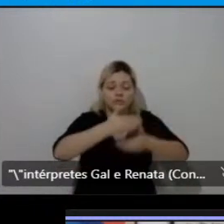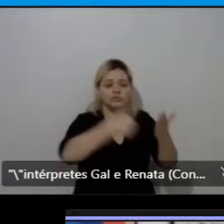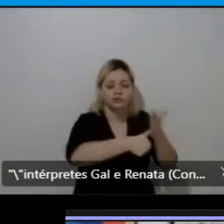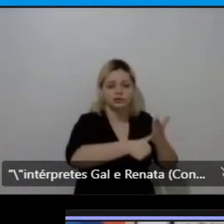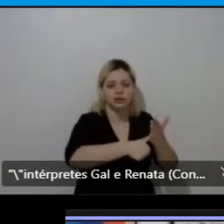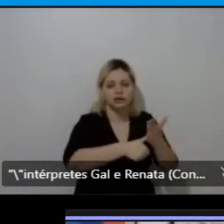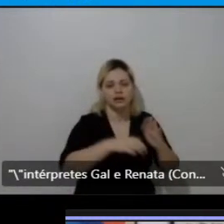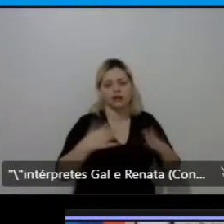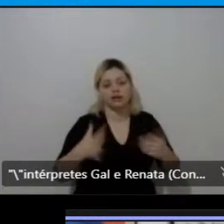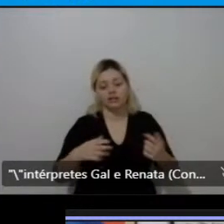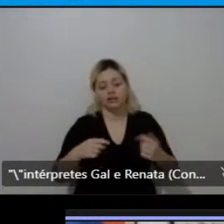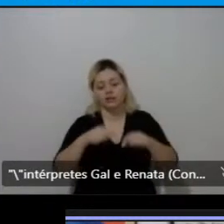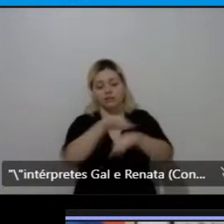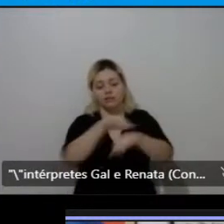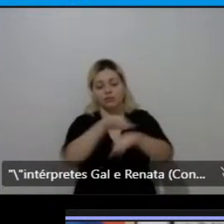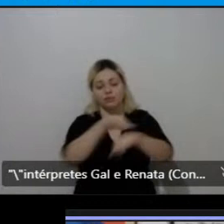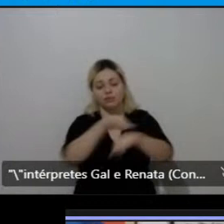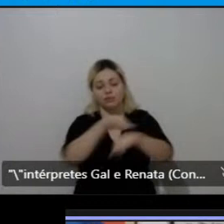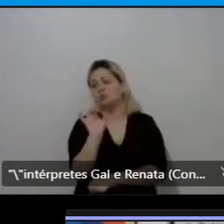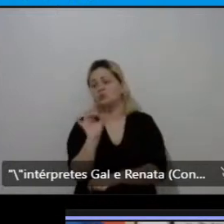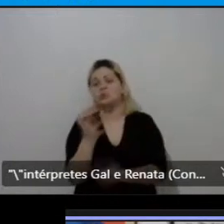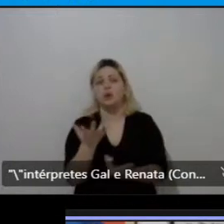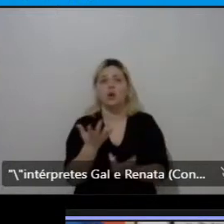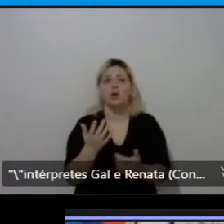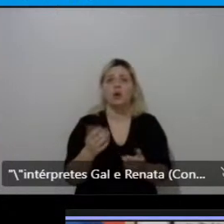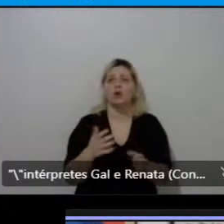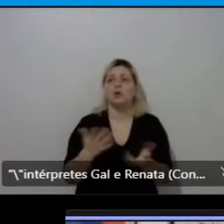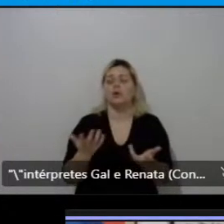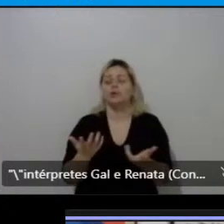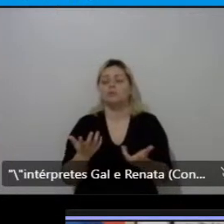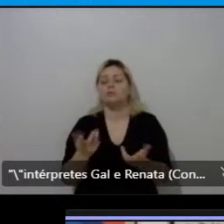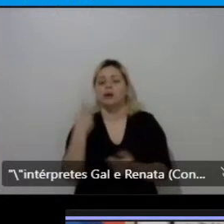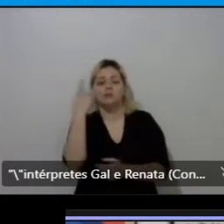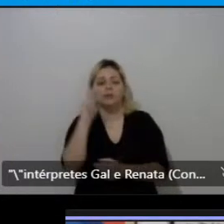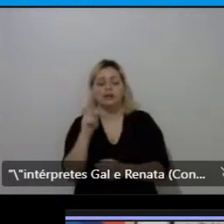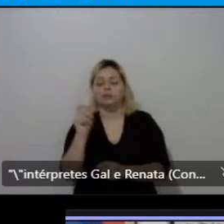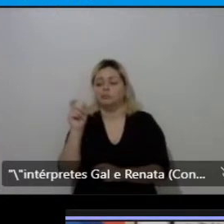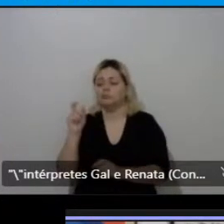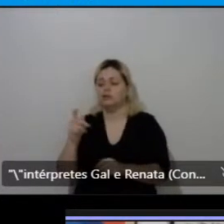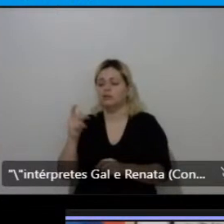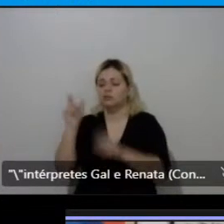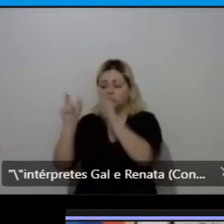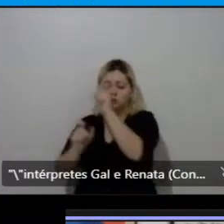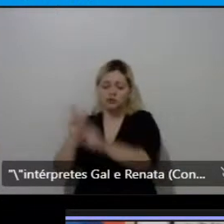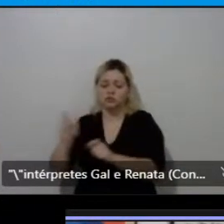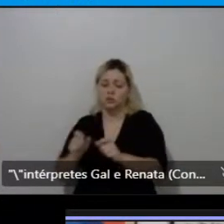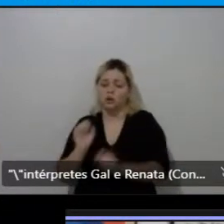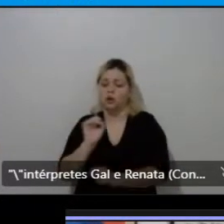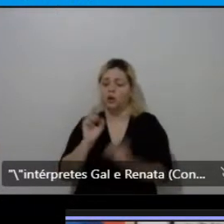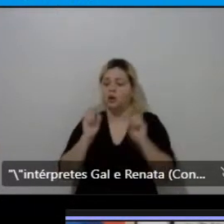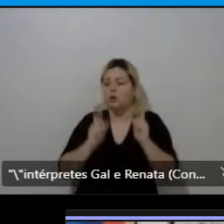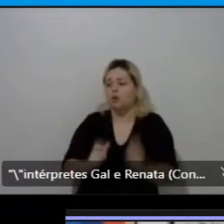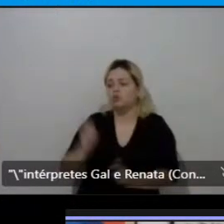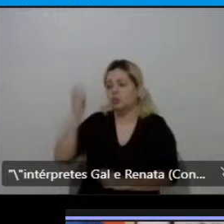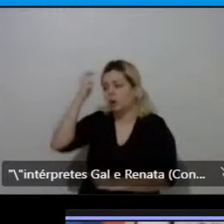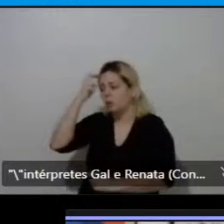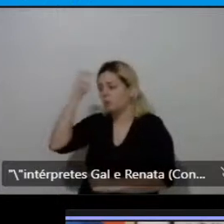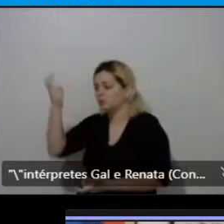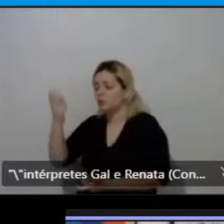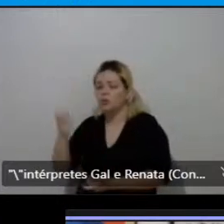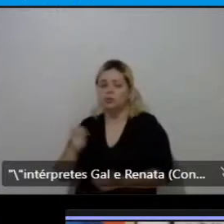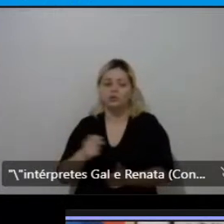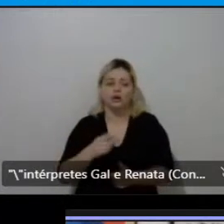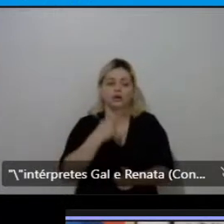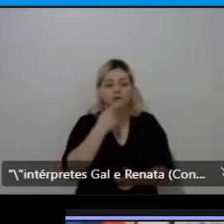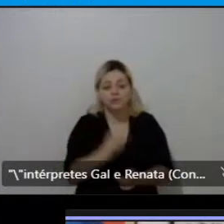não é só um lugar onde eu vou morar. É um lugar onde eu faço a minha cultura, é o um lugar onde eu falo